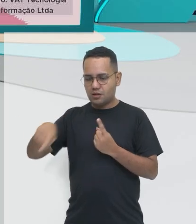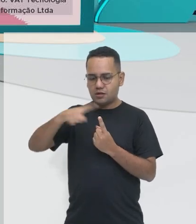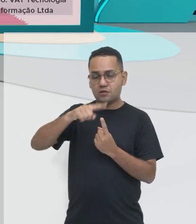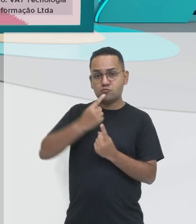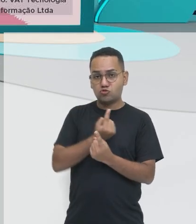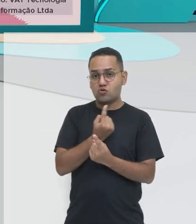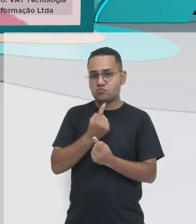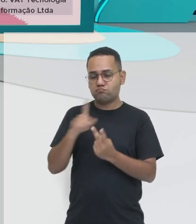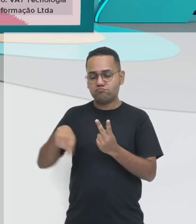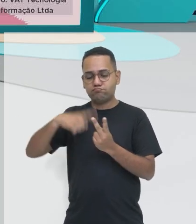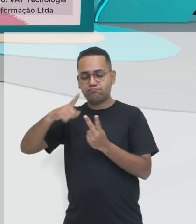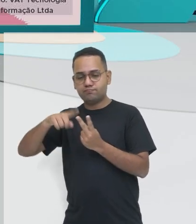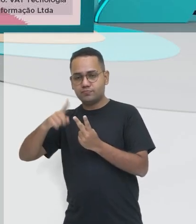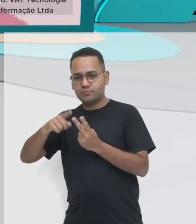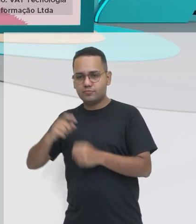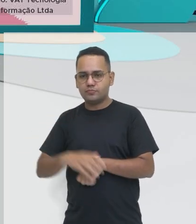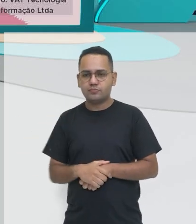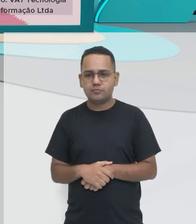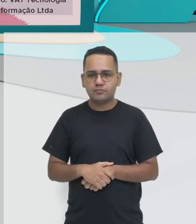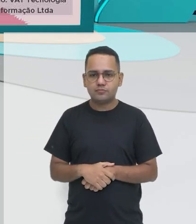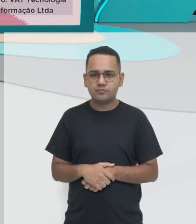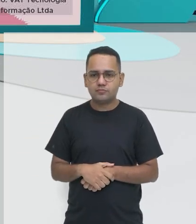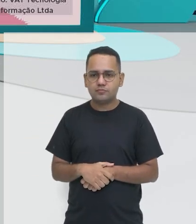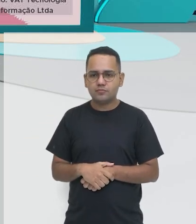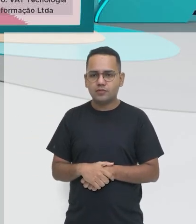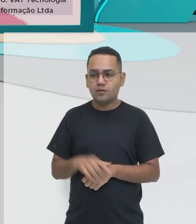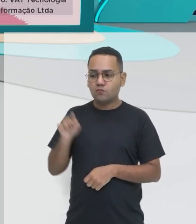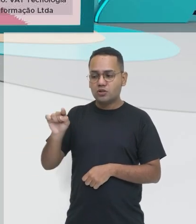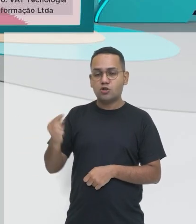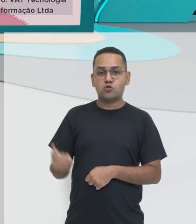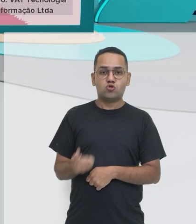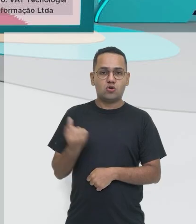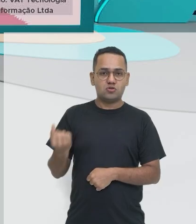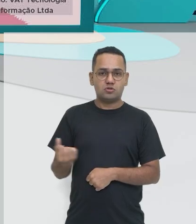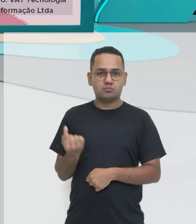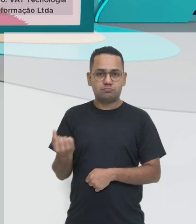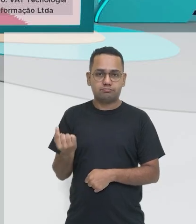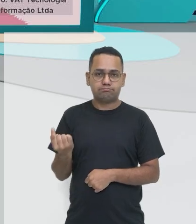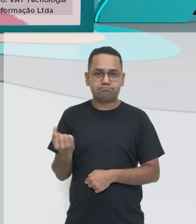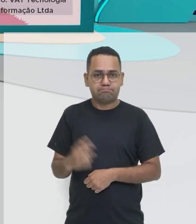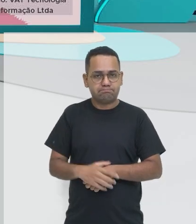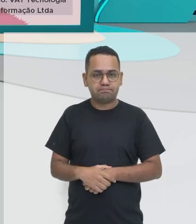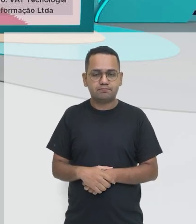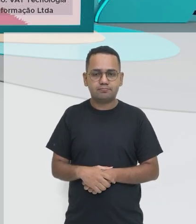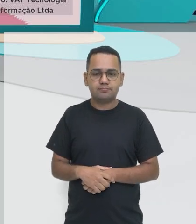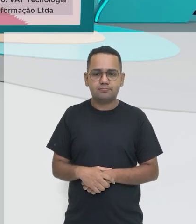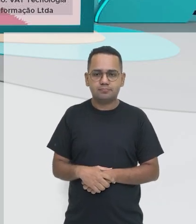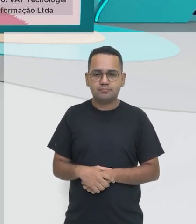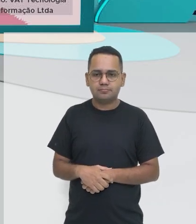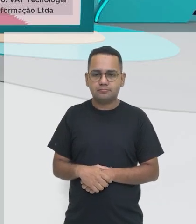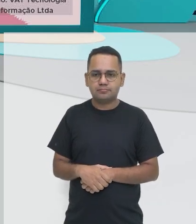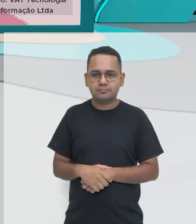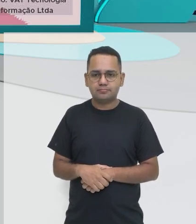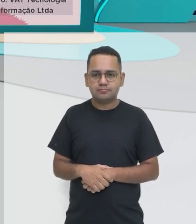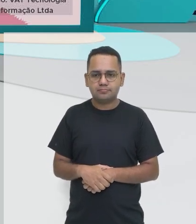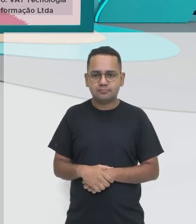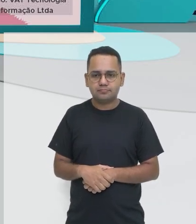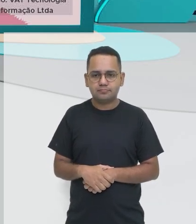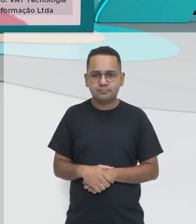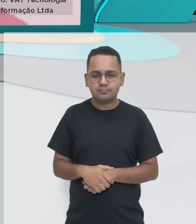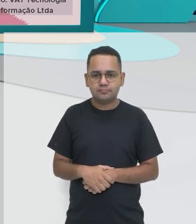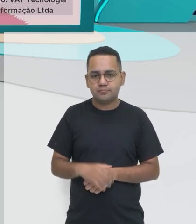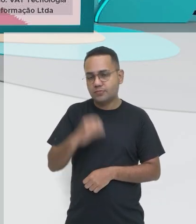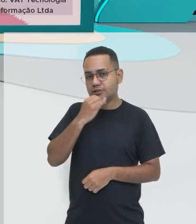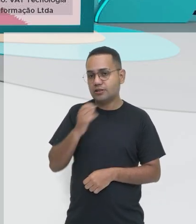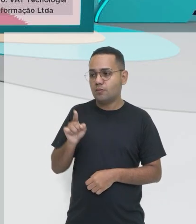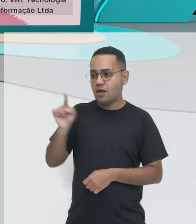By yourself, você sozinho, né? Esse sozinho, só que você, né? Aí, himself, by himself, ele sozinho.